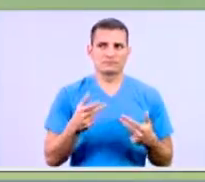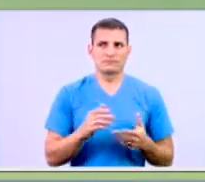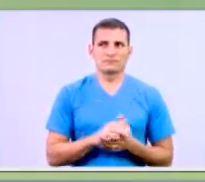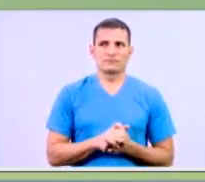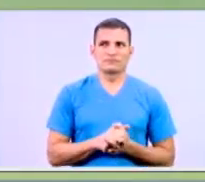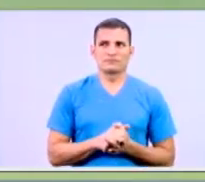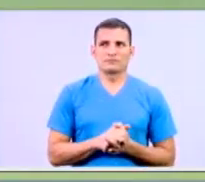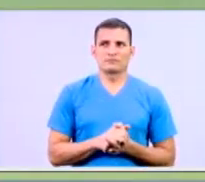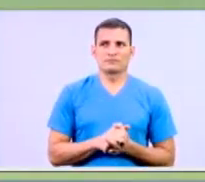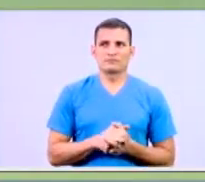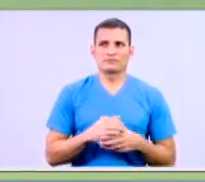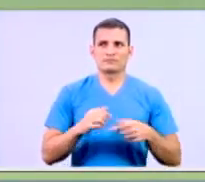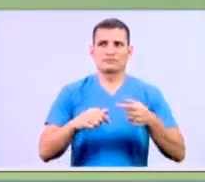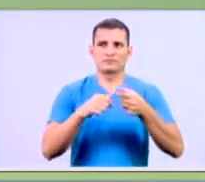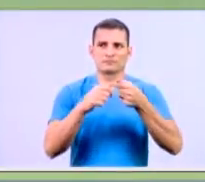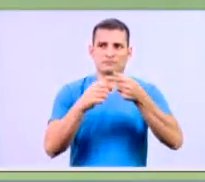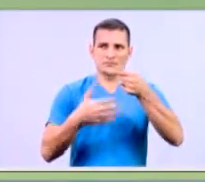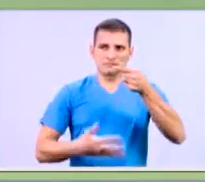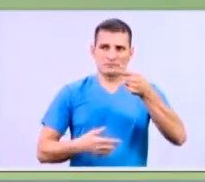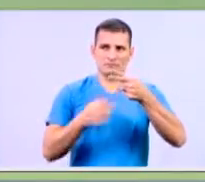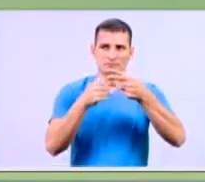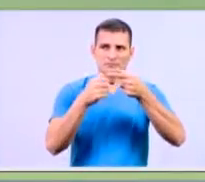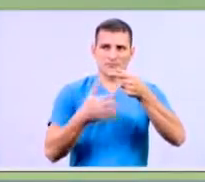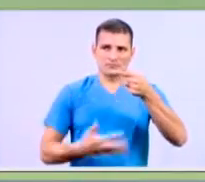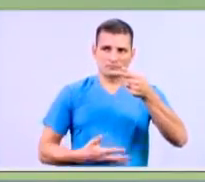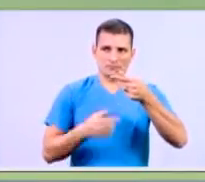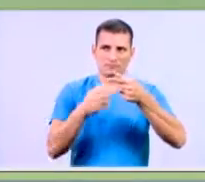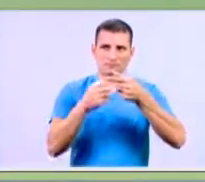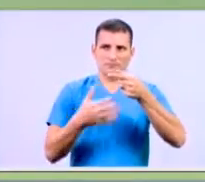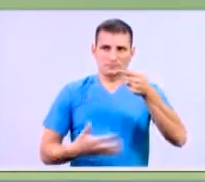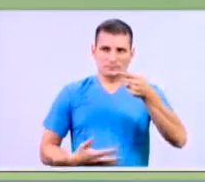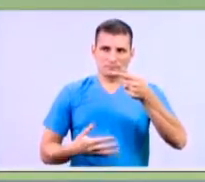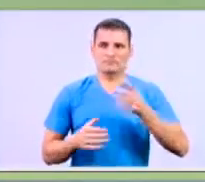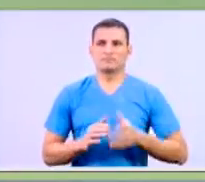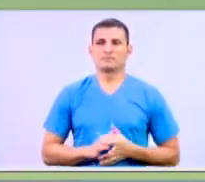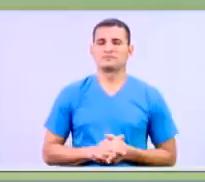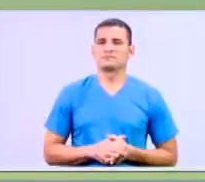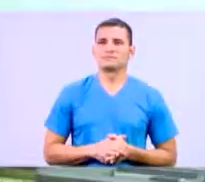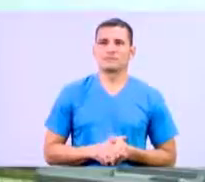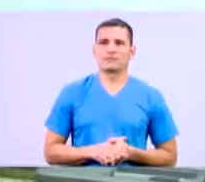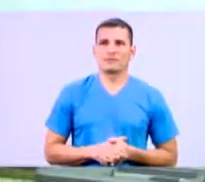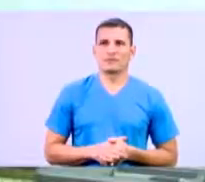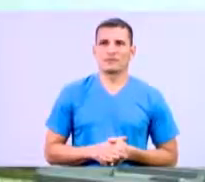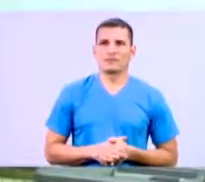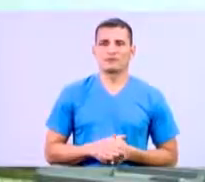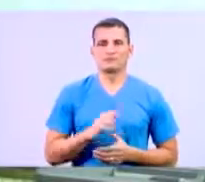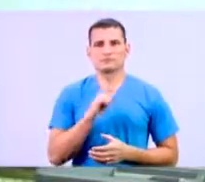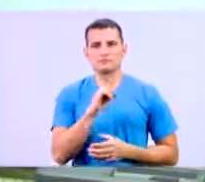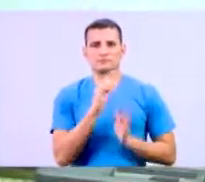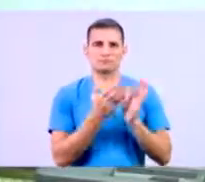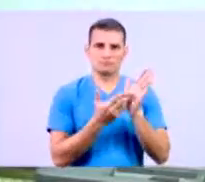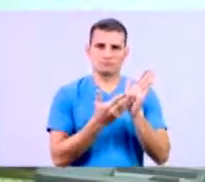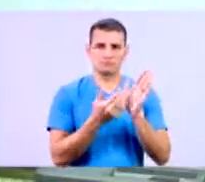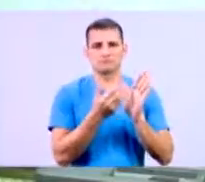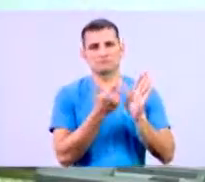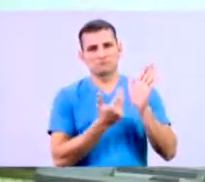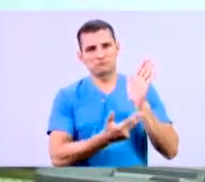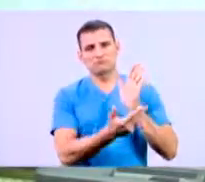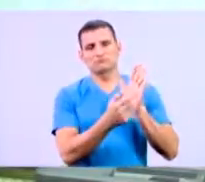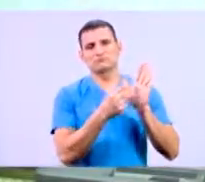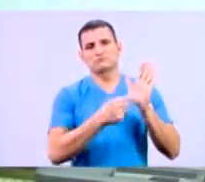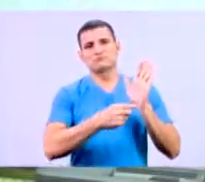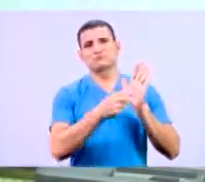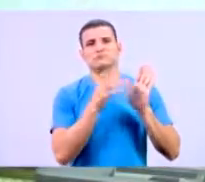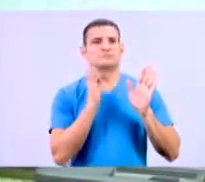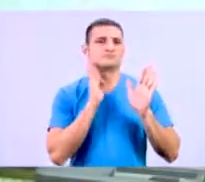um glossário desse monte de termo que a gente vai ver por aí. Então, acessem a cartilha, é bem legal, e a gente